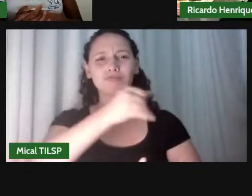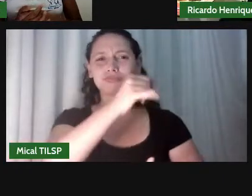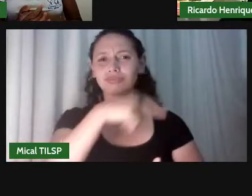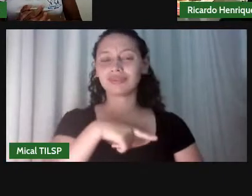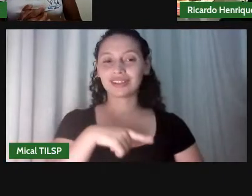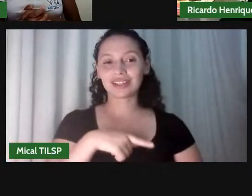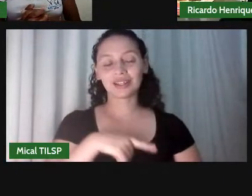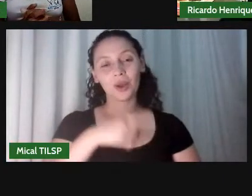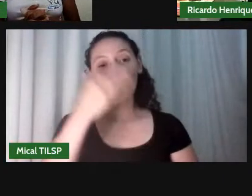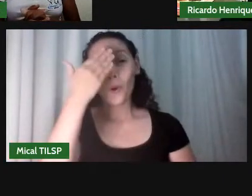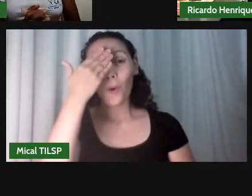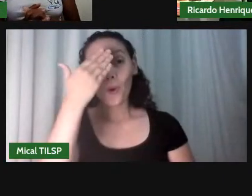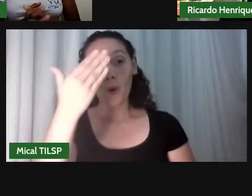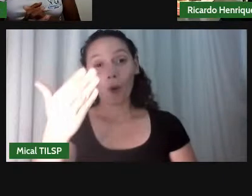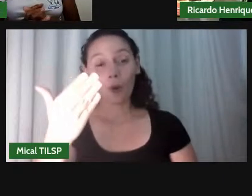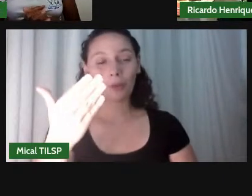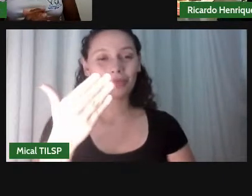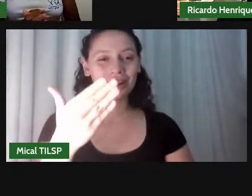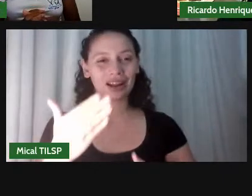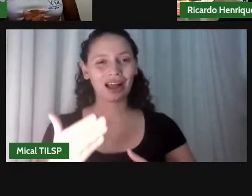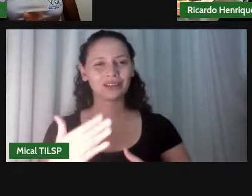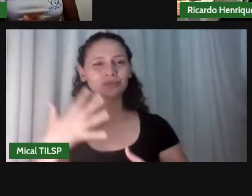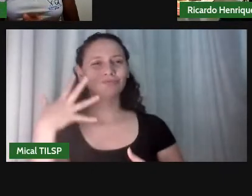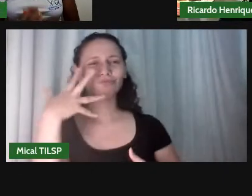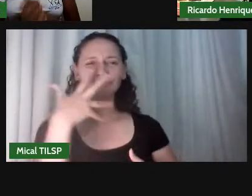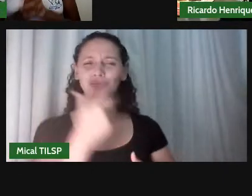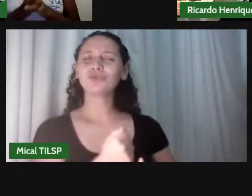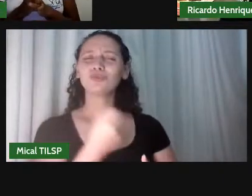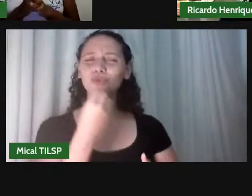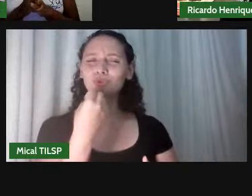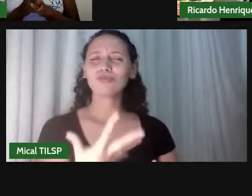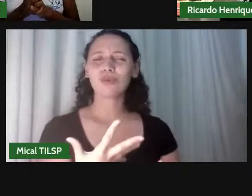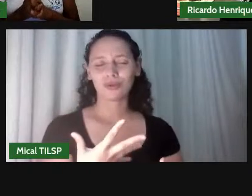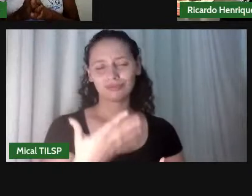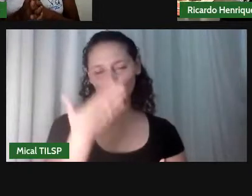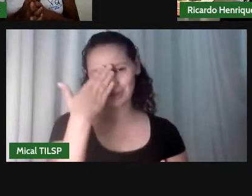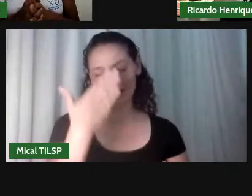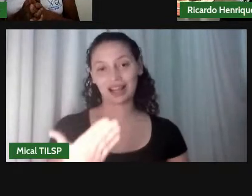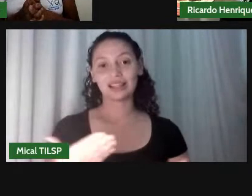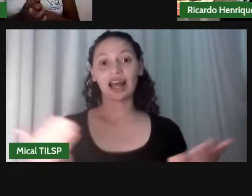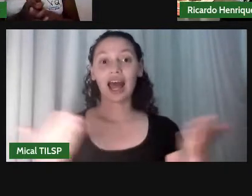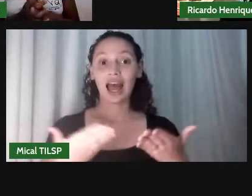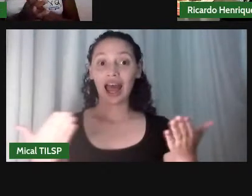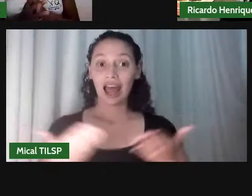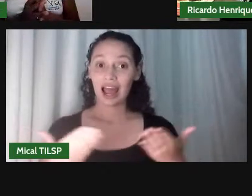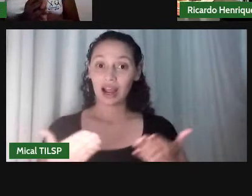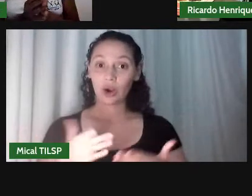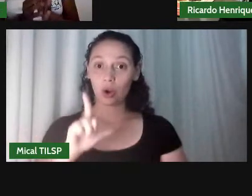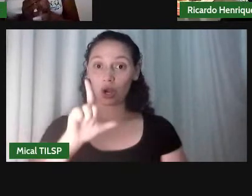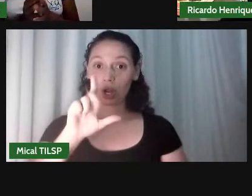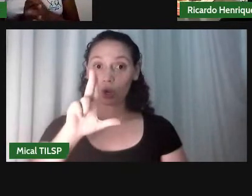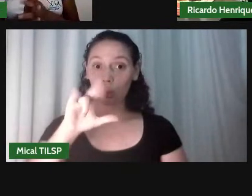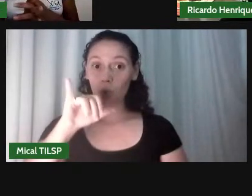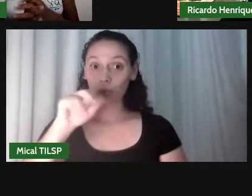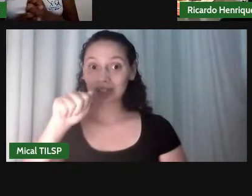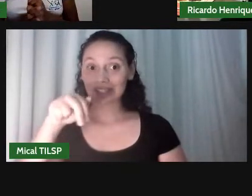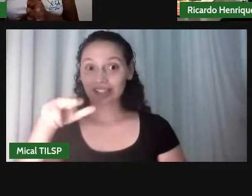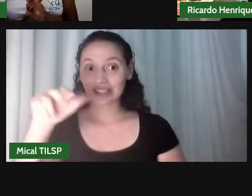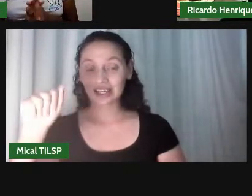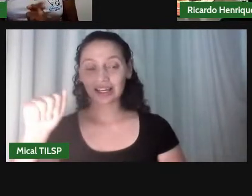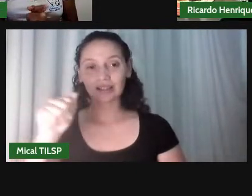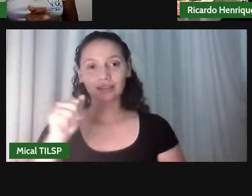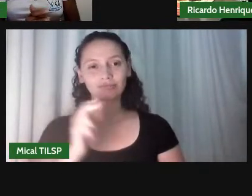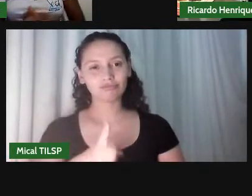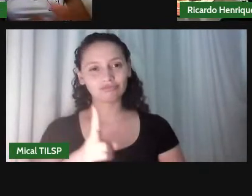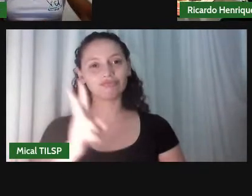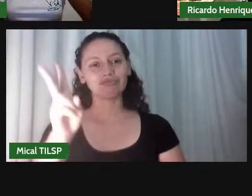excelente a apresentação, né, e passo agora a palavra para a doutora Luciana, para continuar essa discussão aí com a